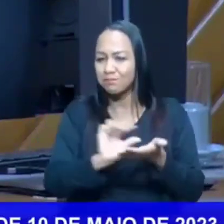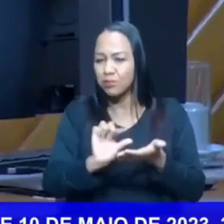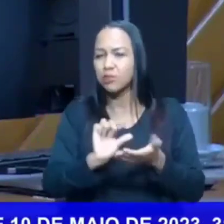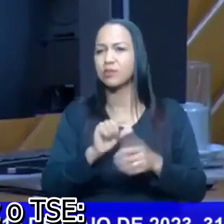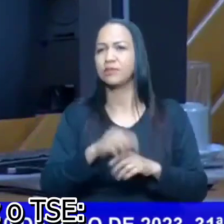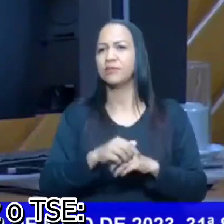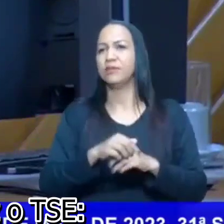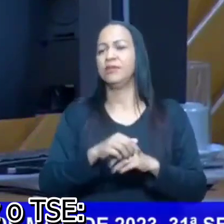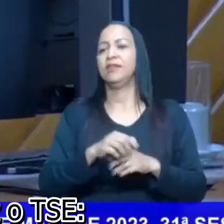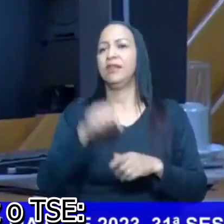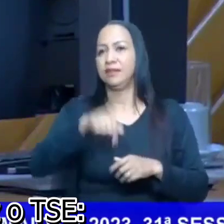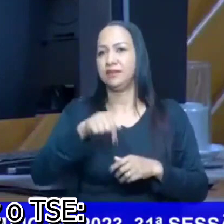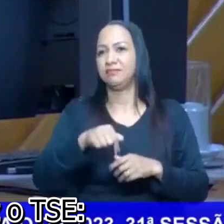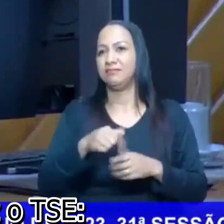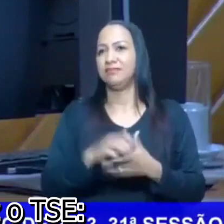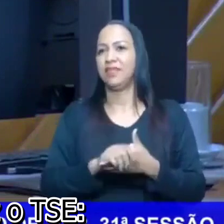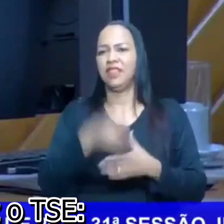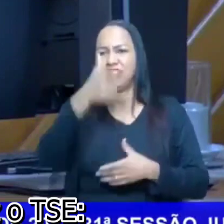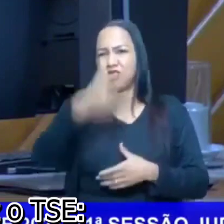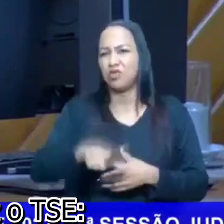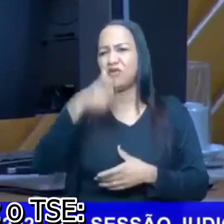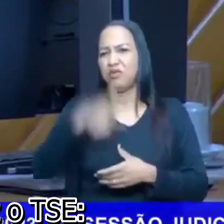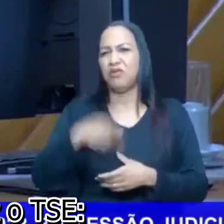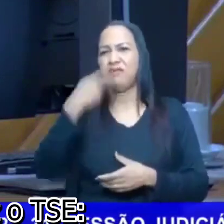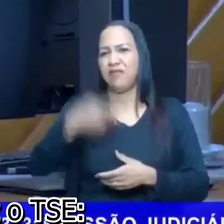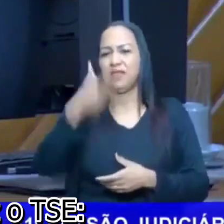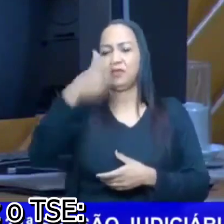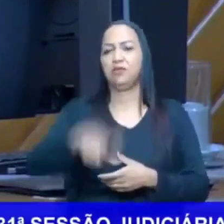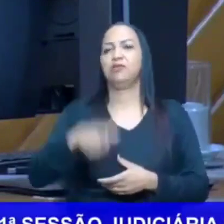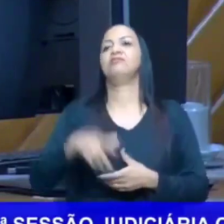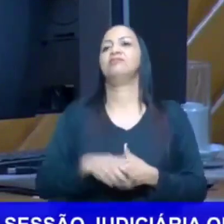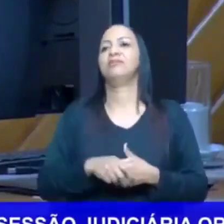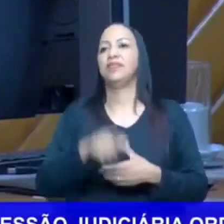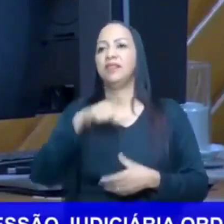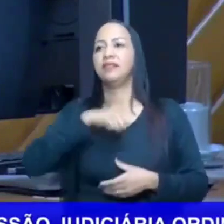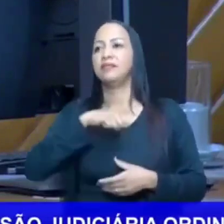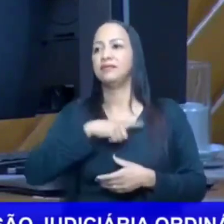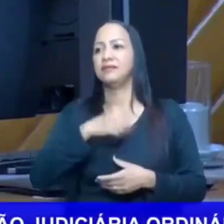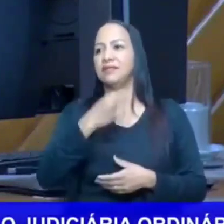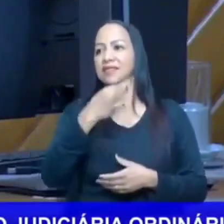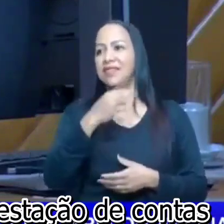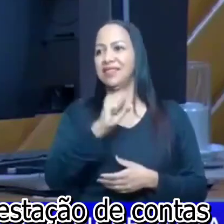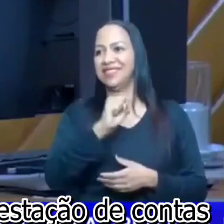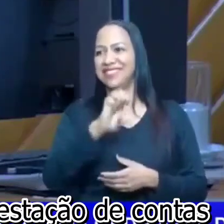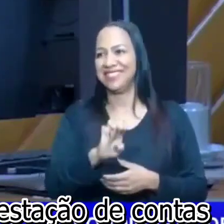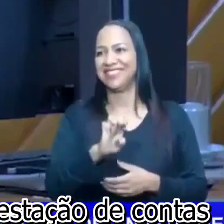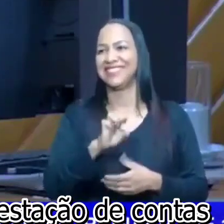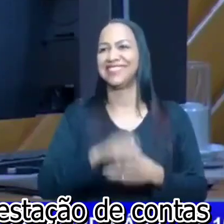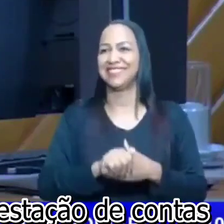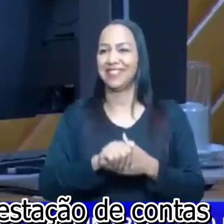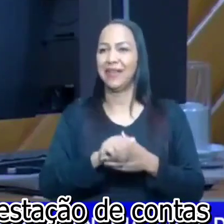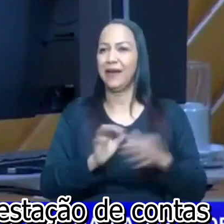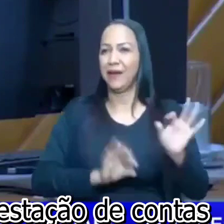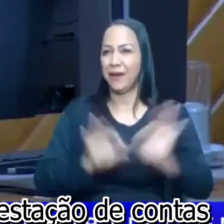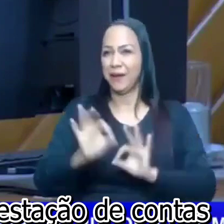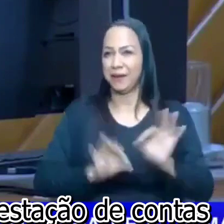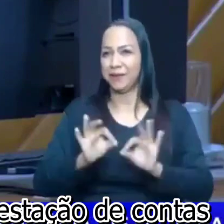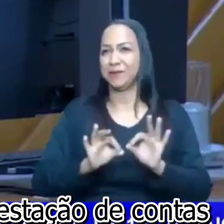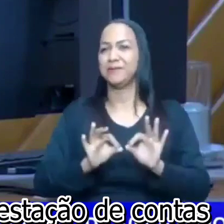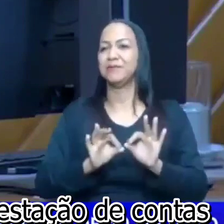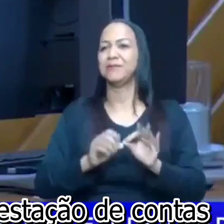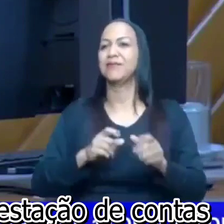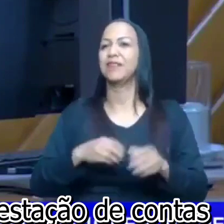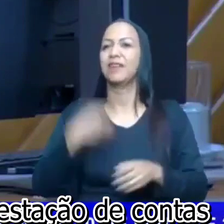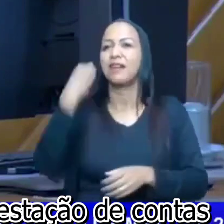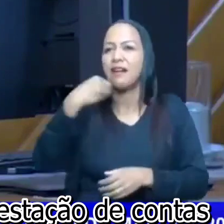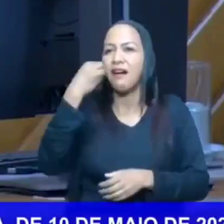Corte, e não pretendo ser repetitivo, mas o que diz o TSE? Quanto aos argumentos recursais que a